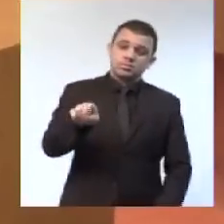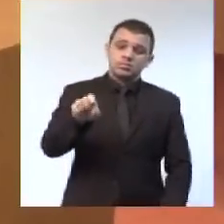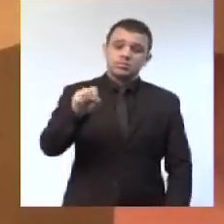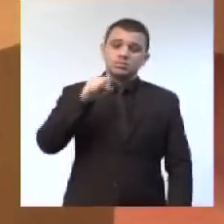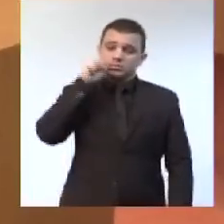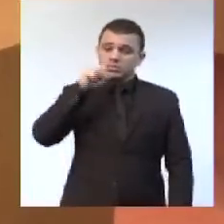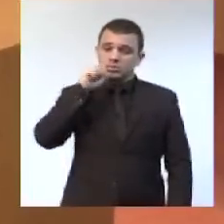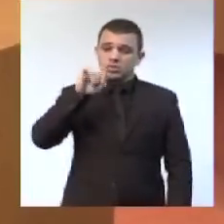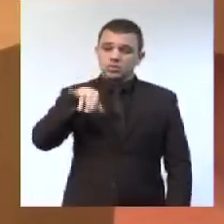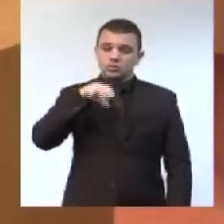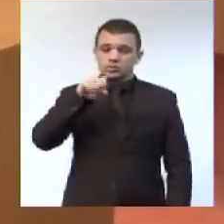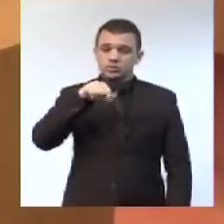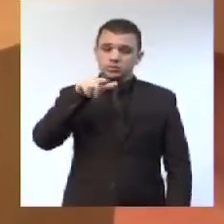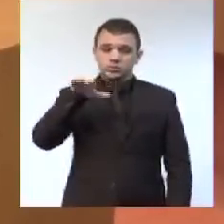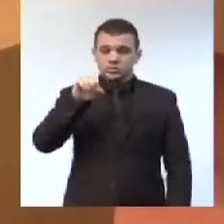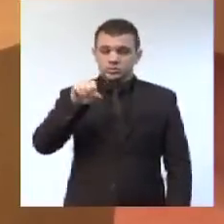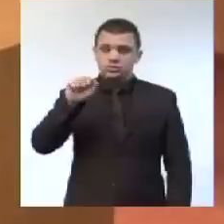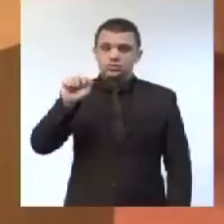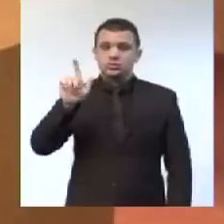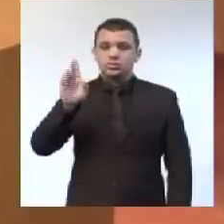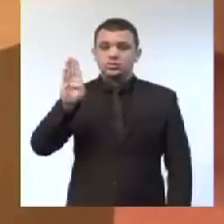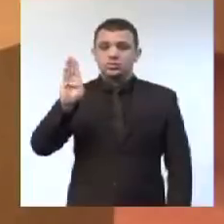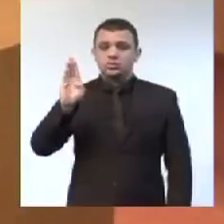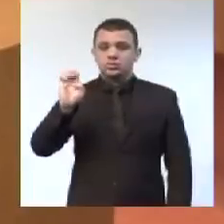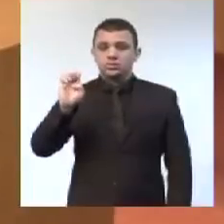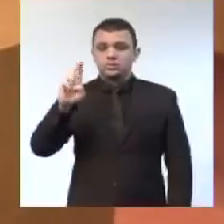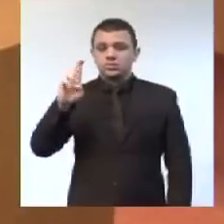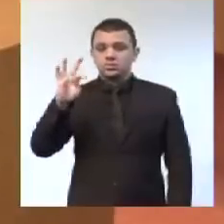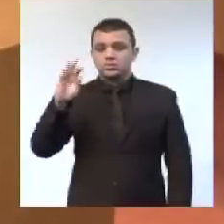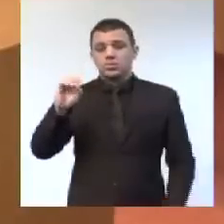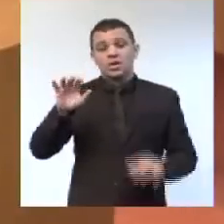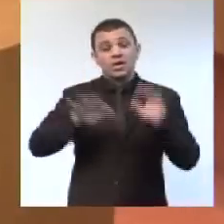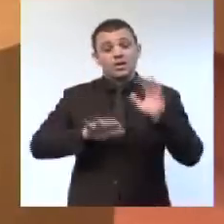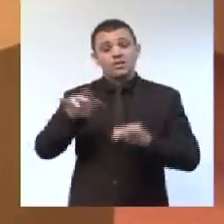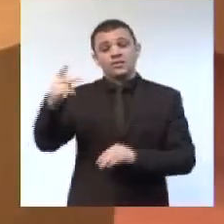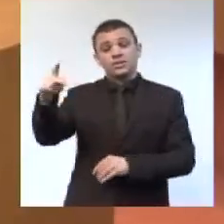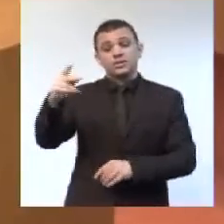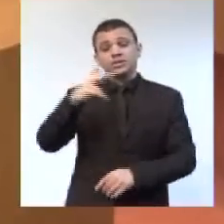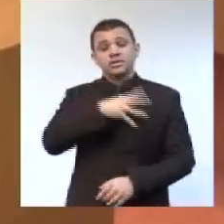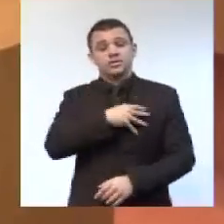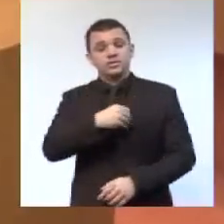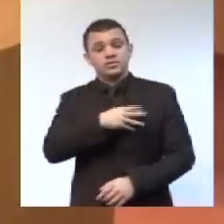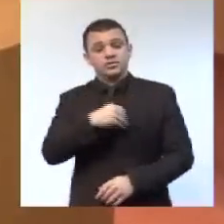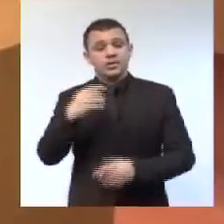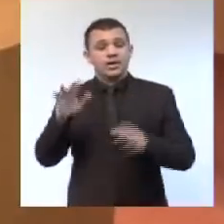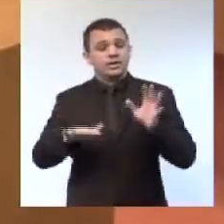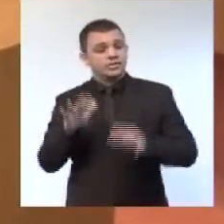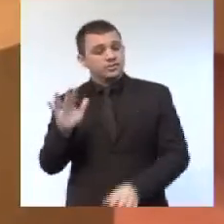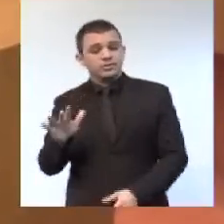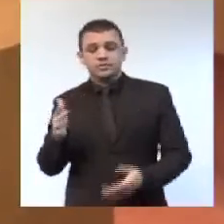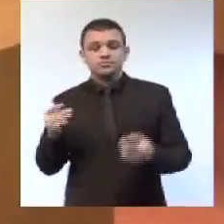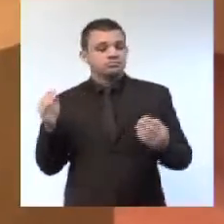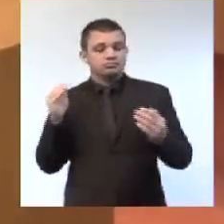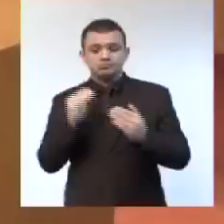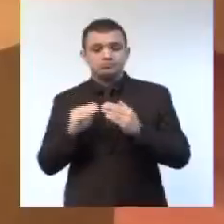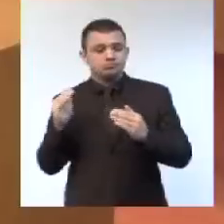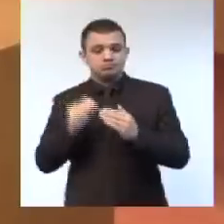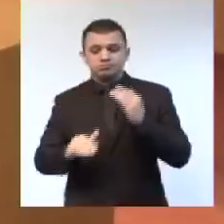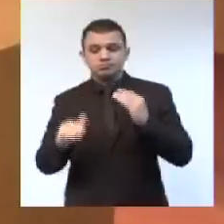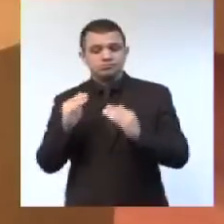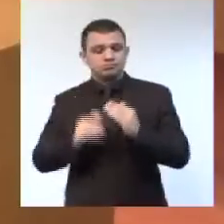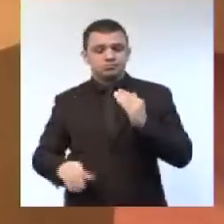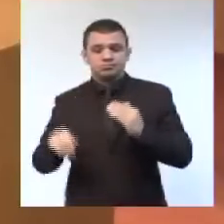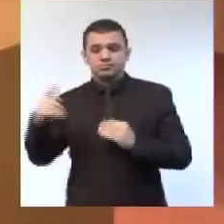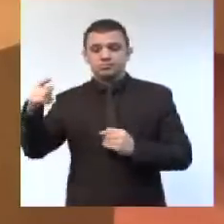João Alberto. Talvez nem o deputado João Marcelo, filho do João Alberto, concorde com essa política autoritária. Se o deputado